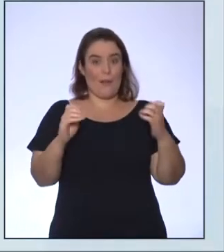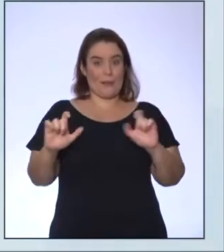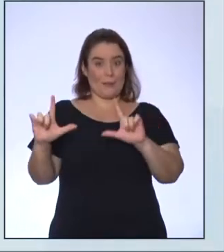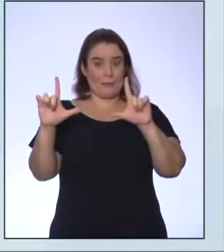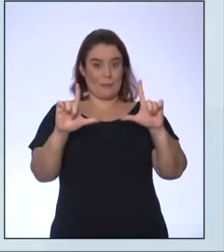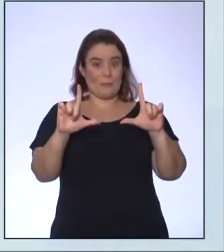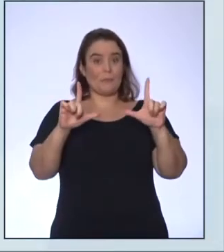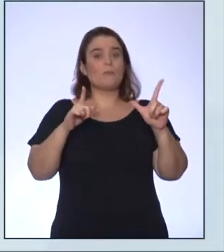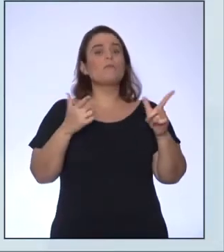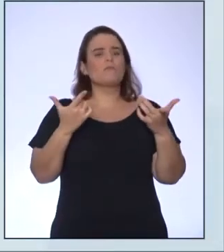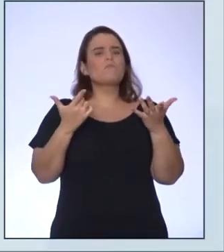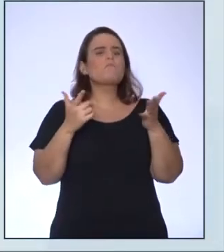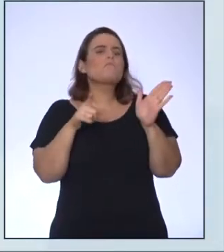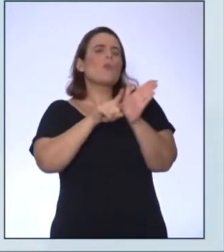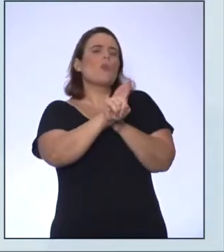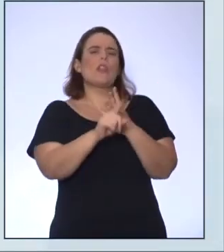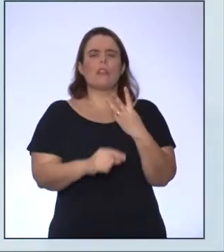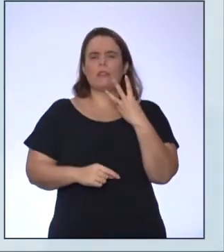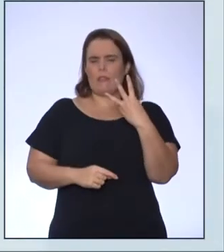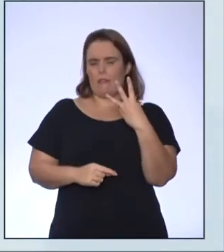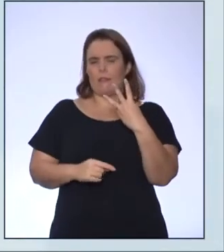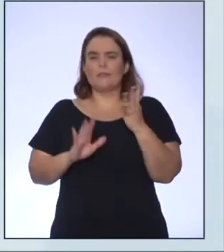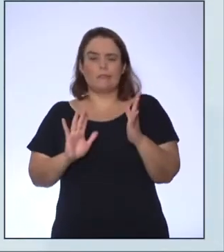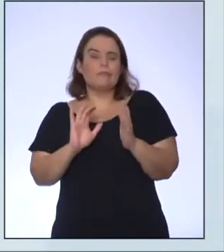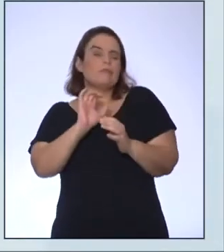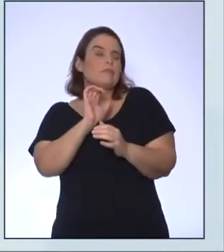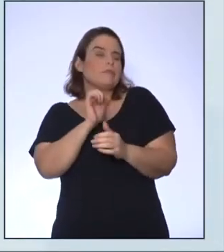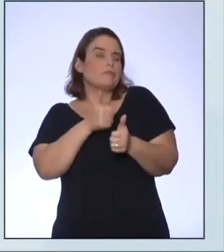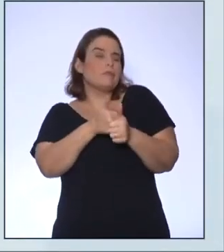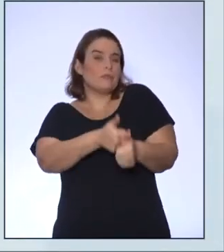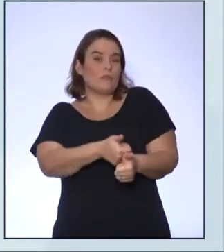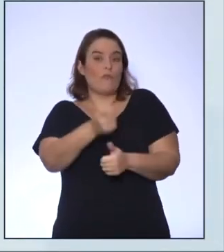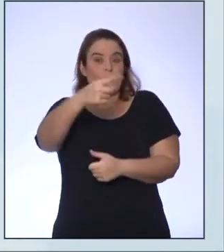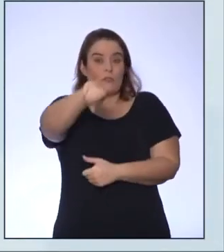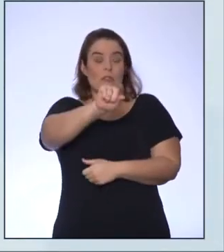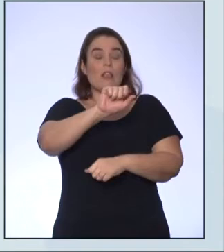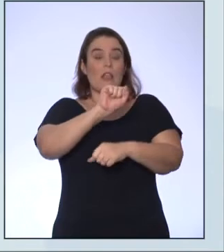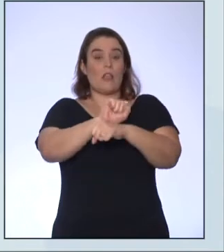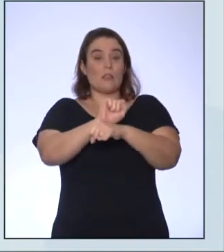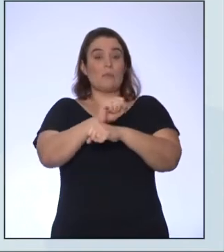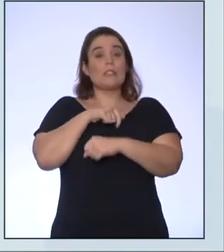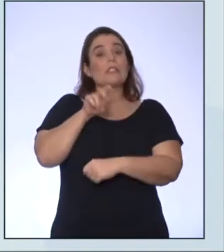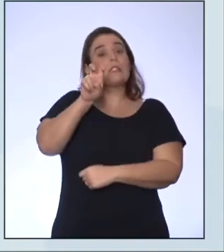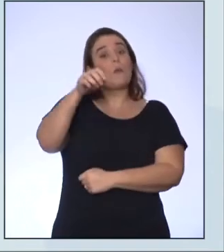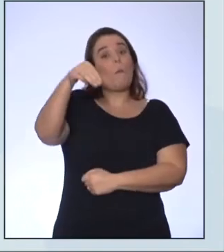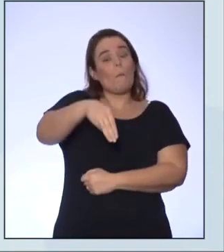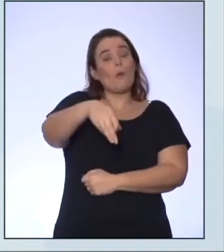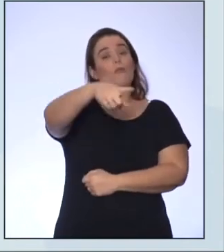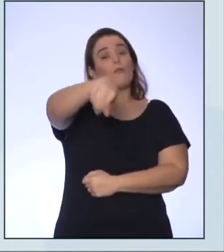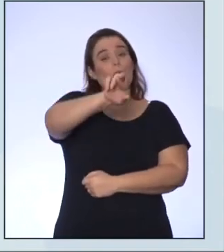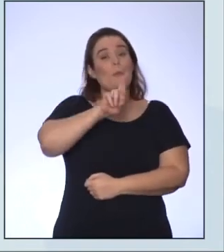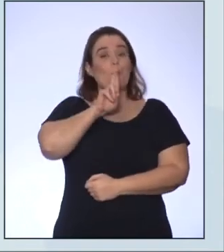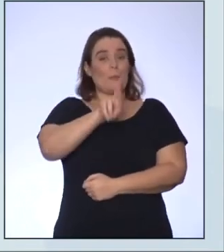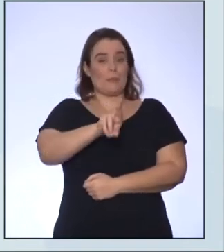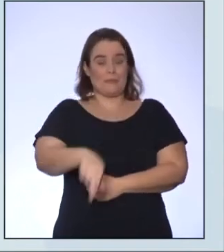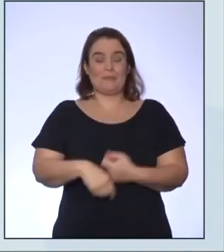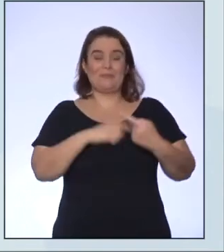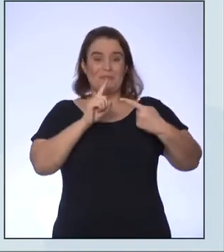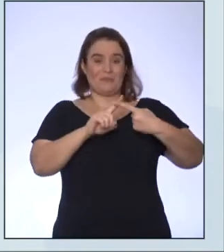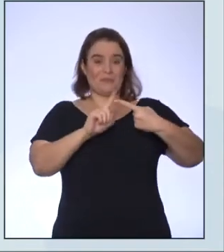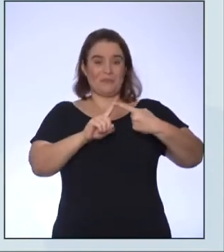3 questionamentos. Então, vamos acompanhar aí, que vocês vão ter 5 minutinhos para poder responder. Então, vamos para a